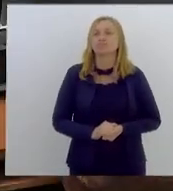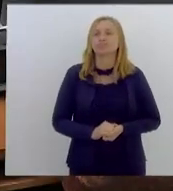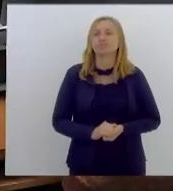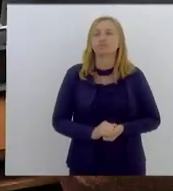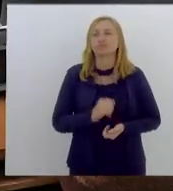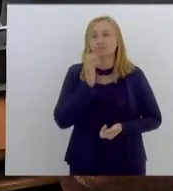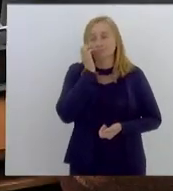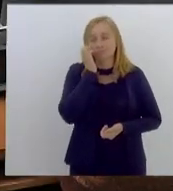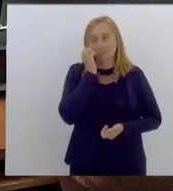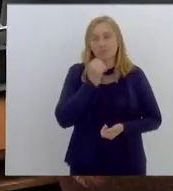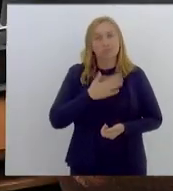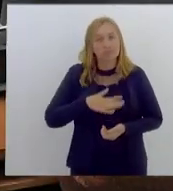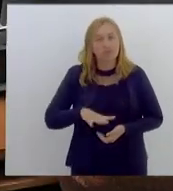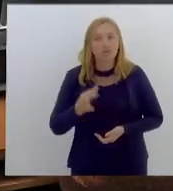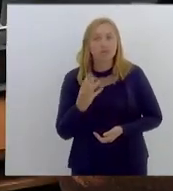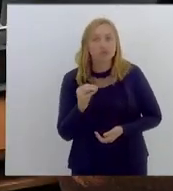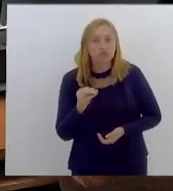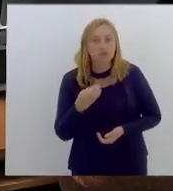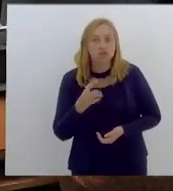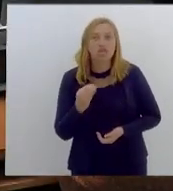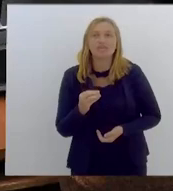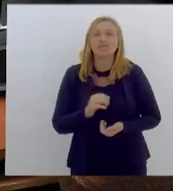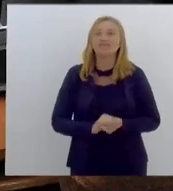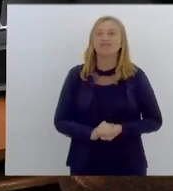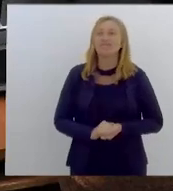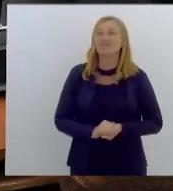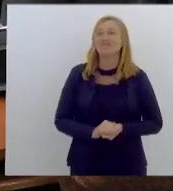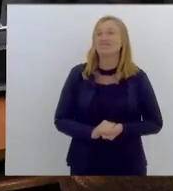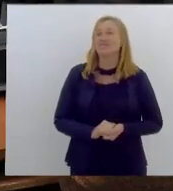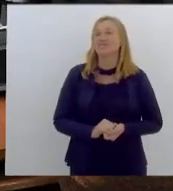Presidente. Calma, Chico. Vou passar a palavra a Vossa Excelência.